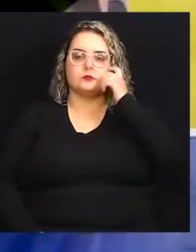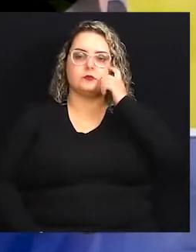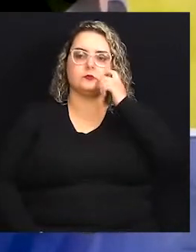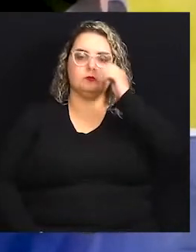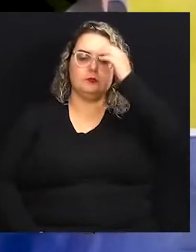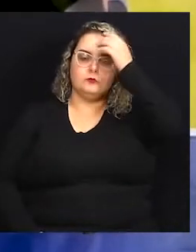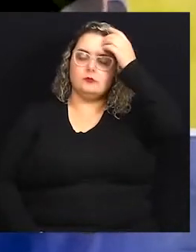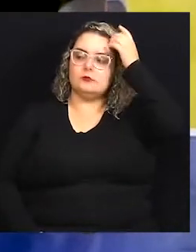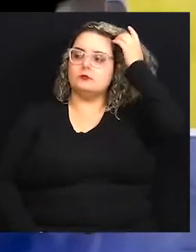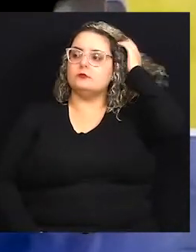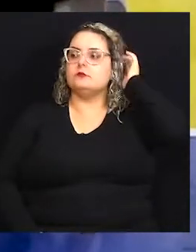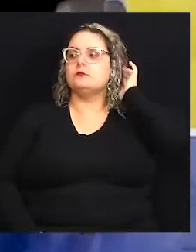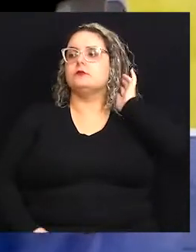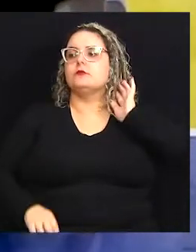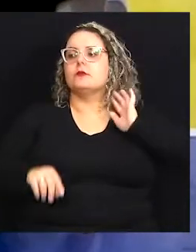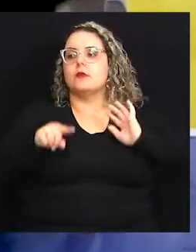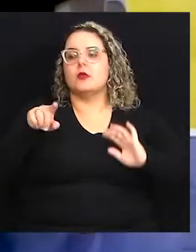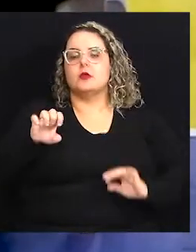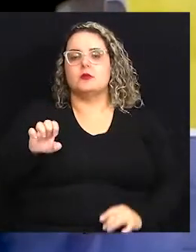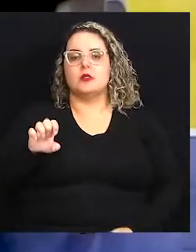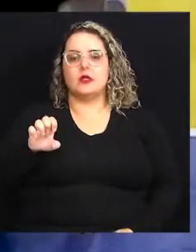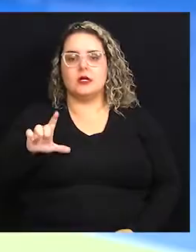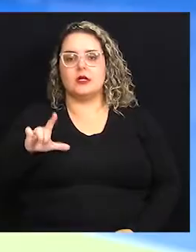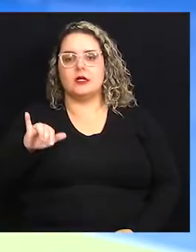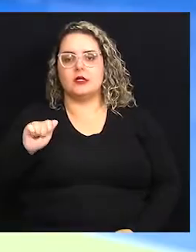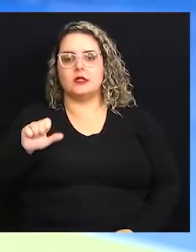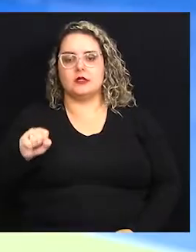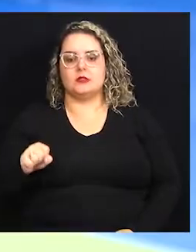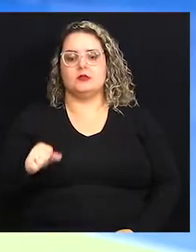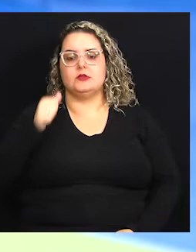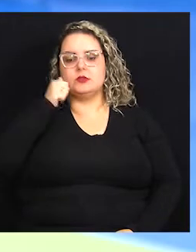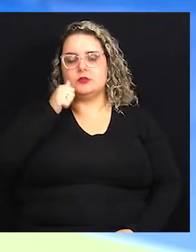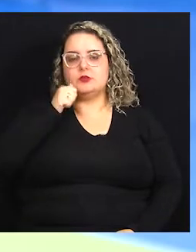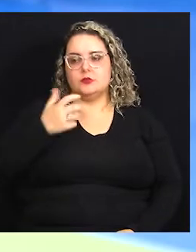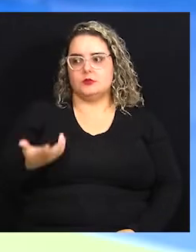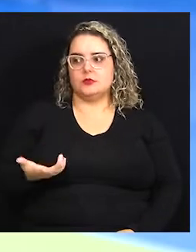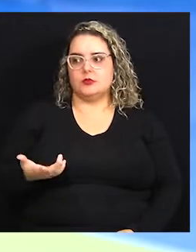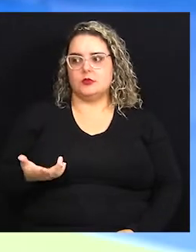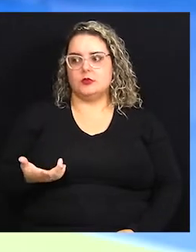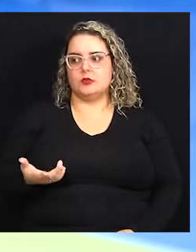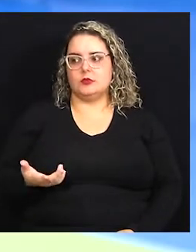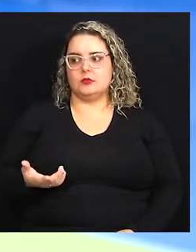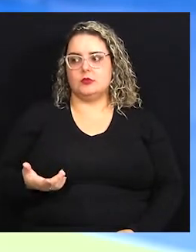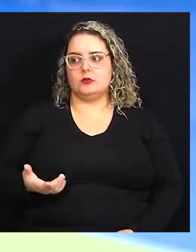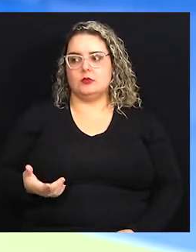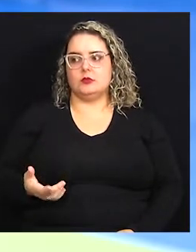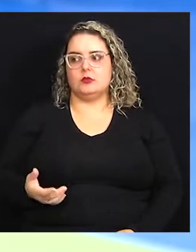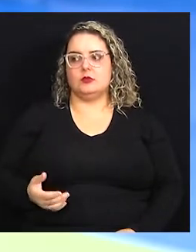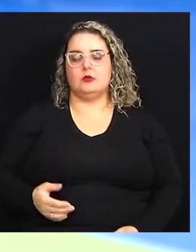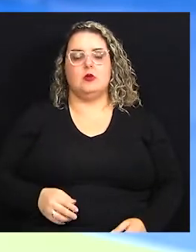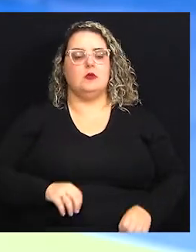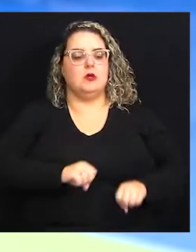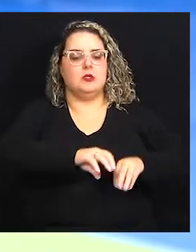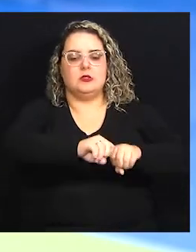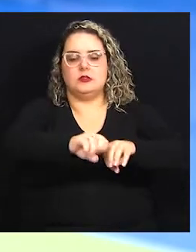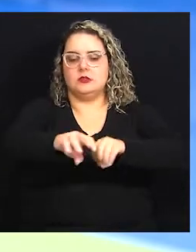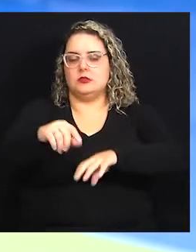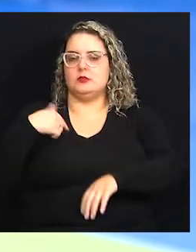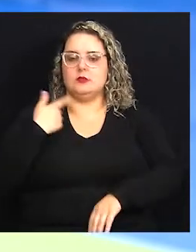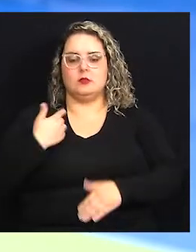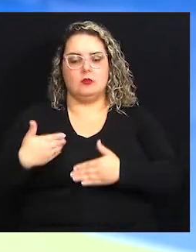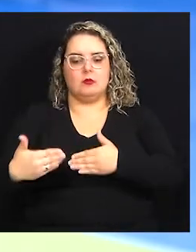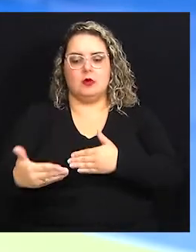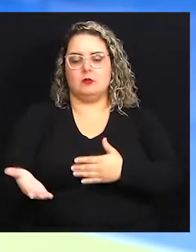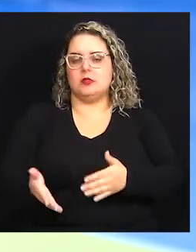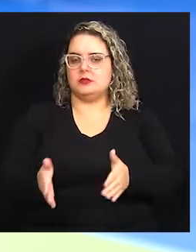e o Zé Elias, né, no feminino. Então, a gente está, vamos dizer assim, os caras vão deixar escolas por muito tempo pra gente.